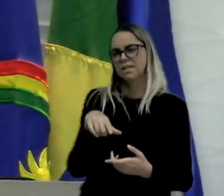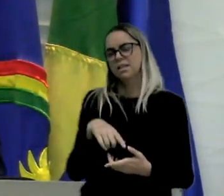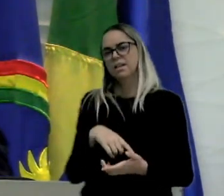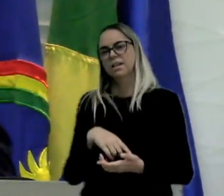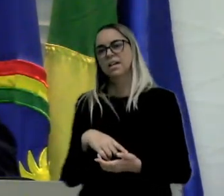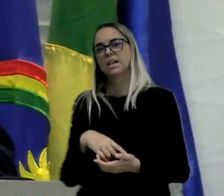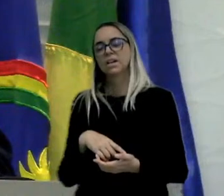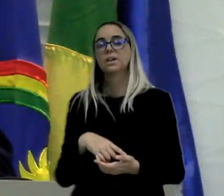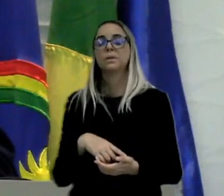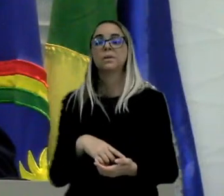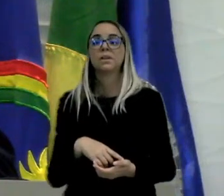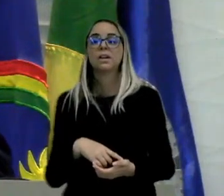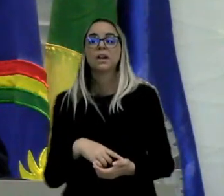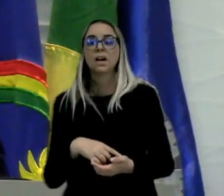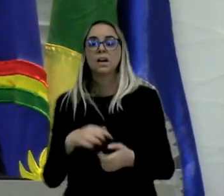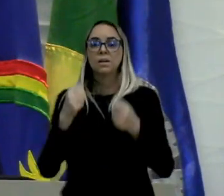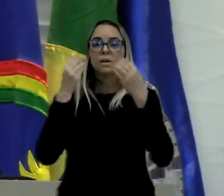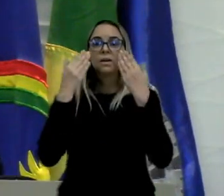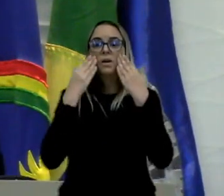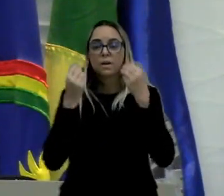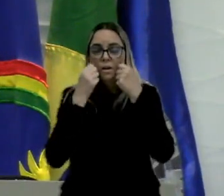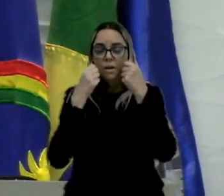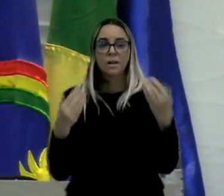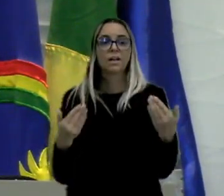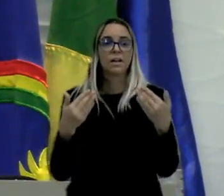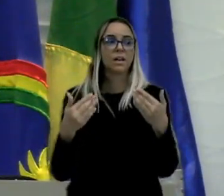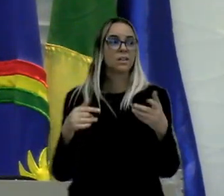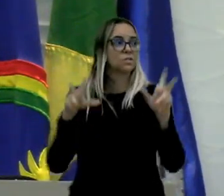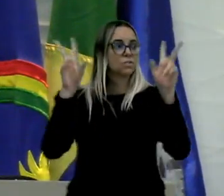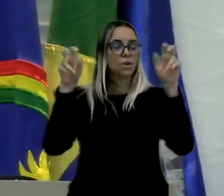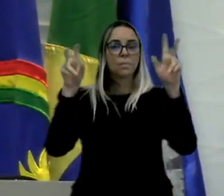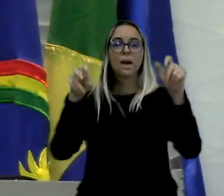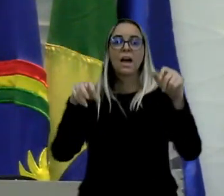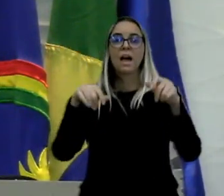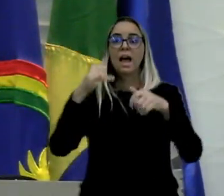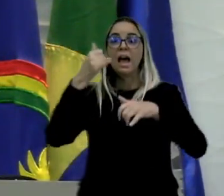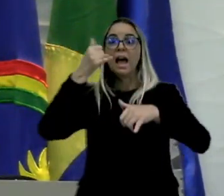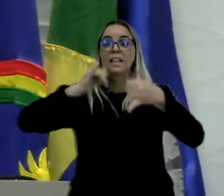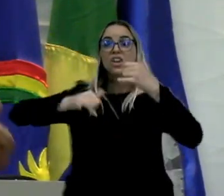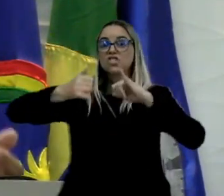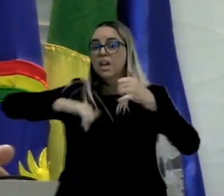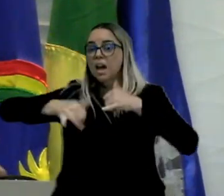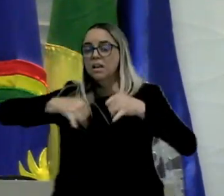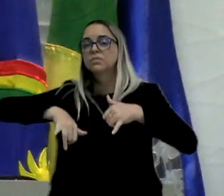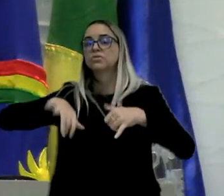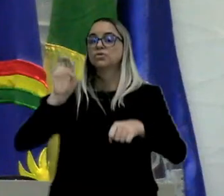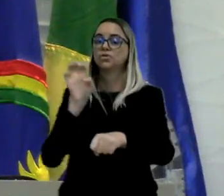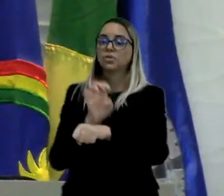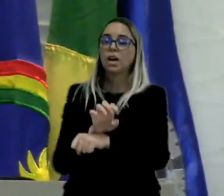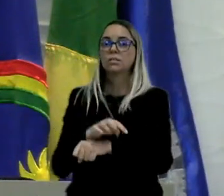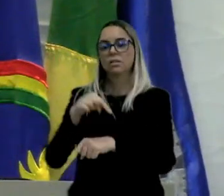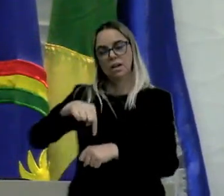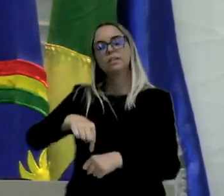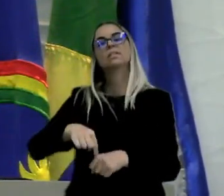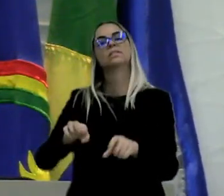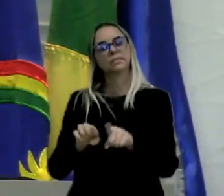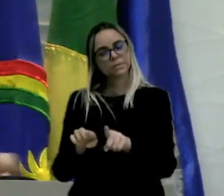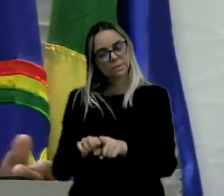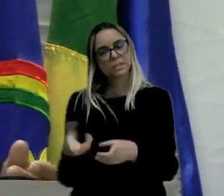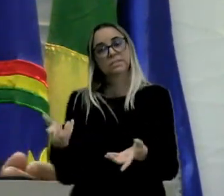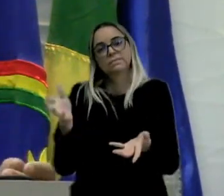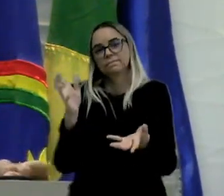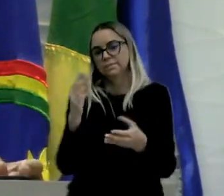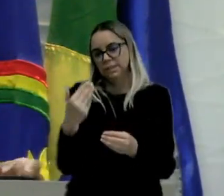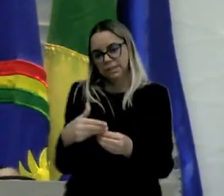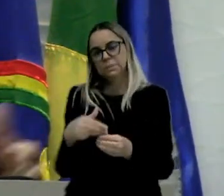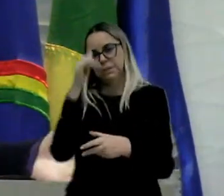participou de uma audiência pública eh sobre a energia do estado e aqui no nosso município é claro que precisa